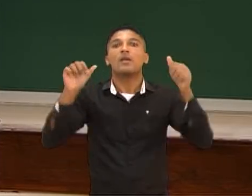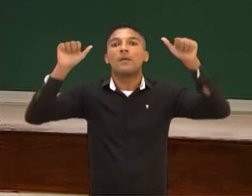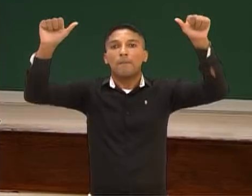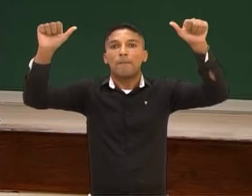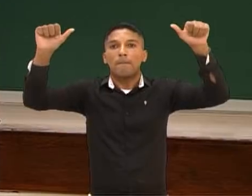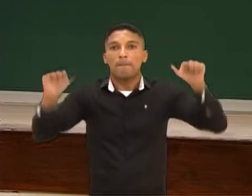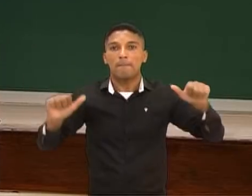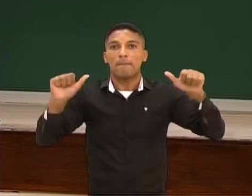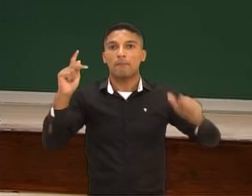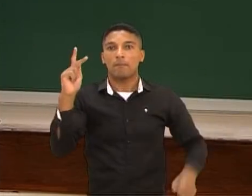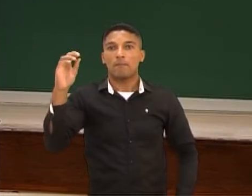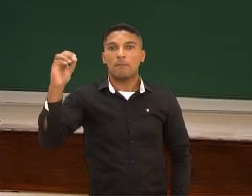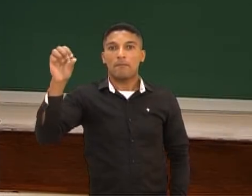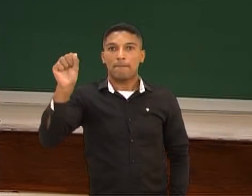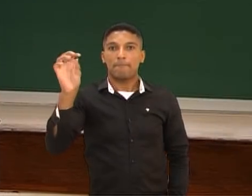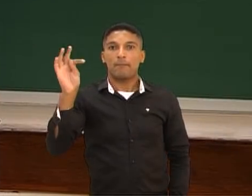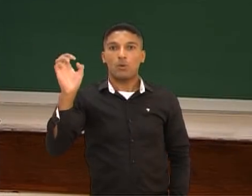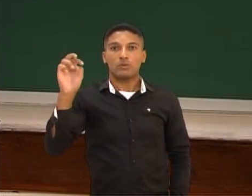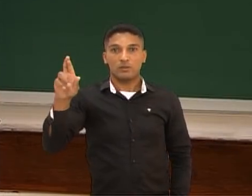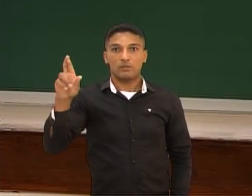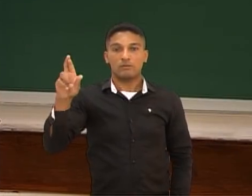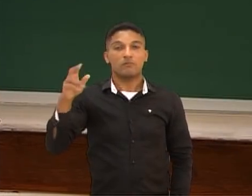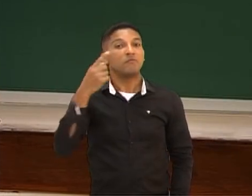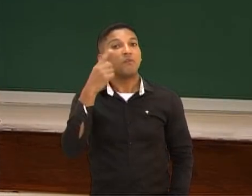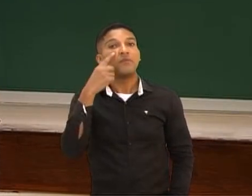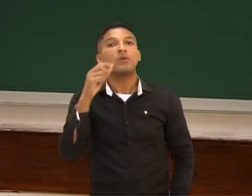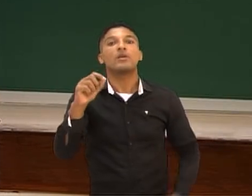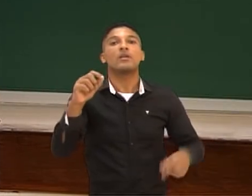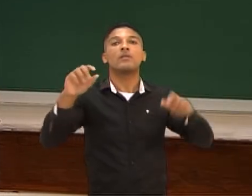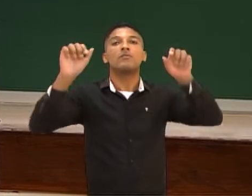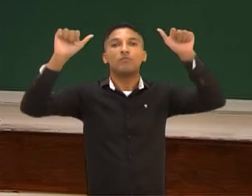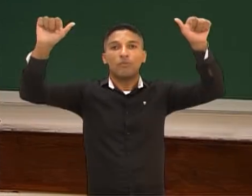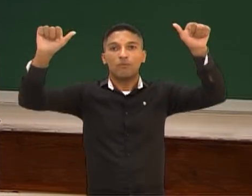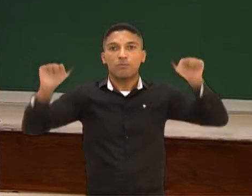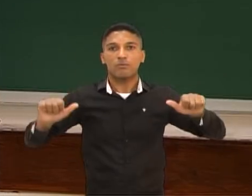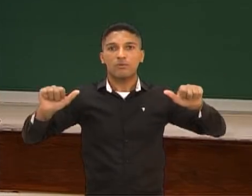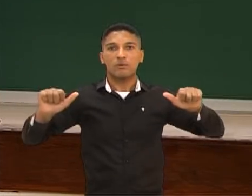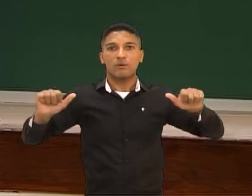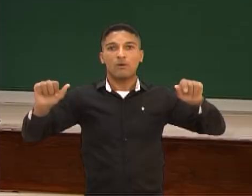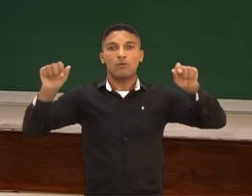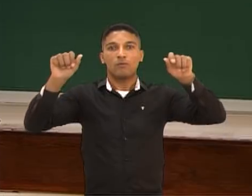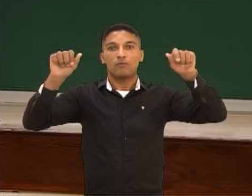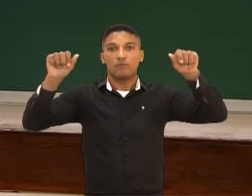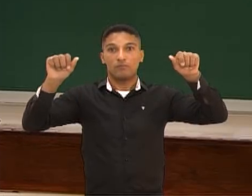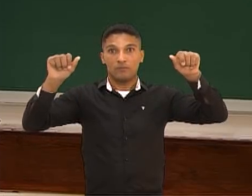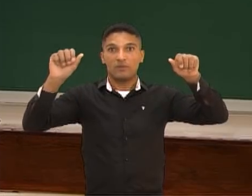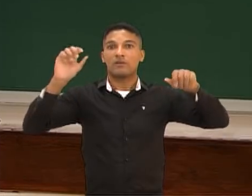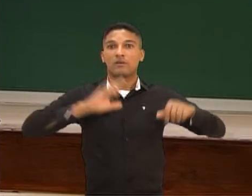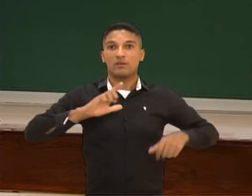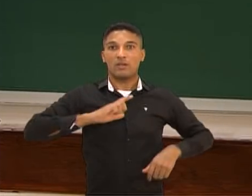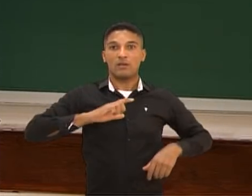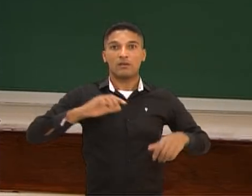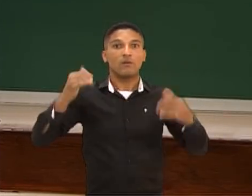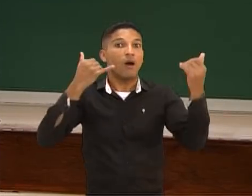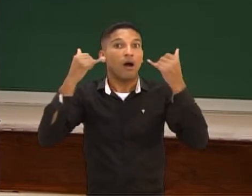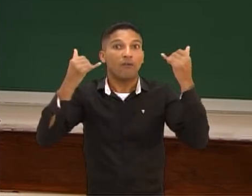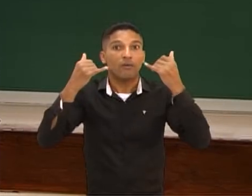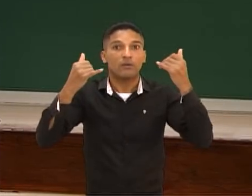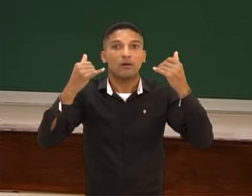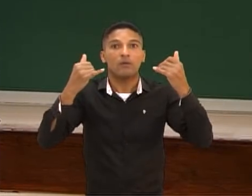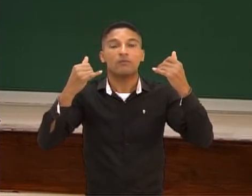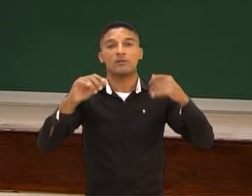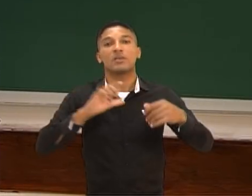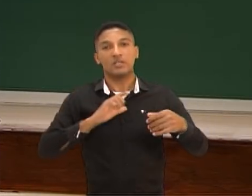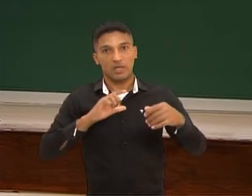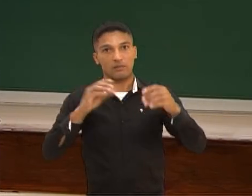desses enunciados, qual o objetivo das ilustrações presentes nesses posters, do discurso